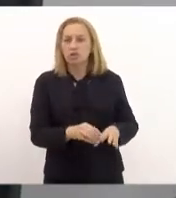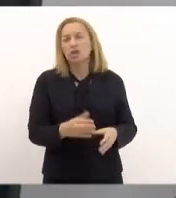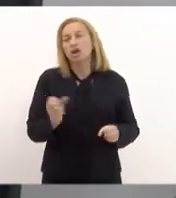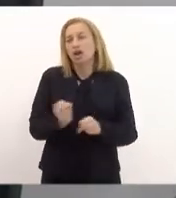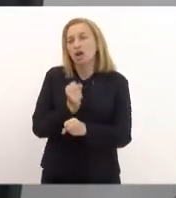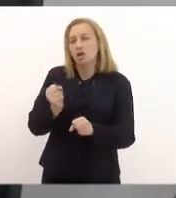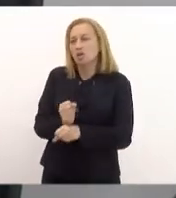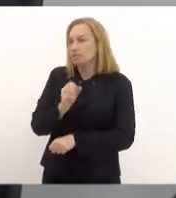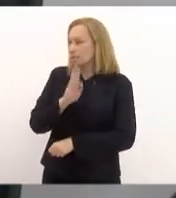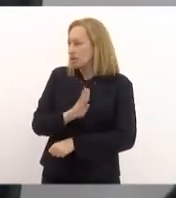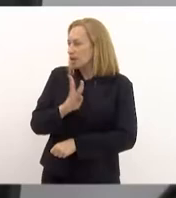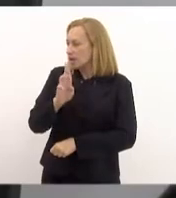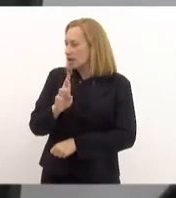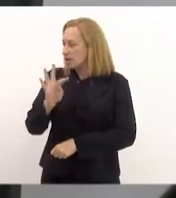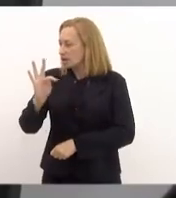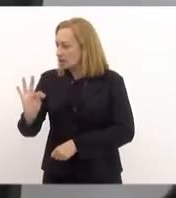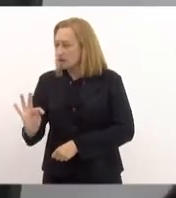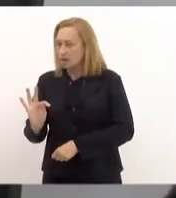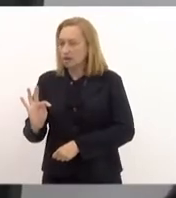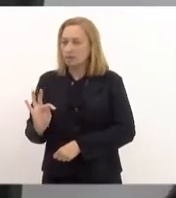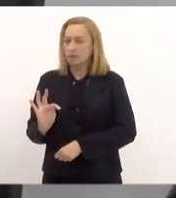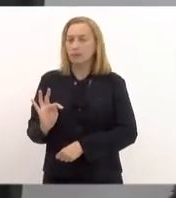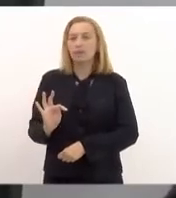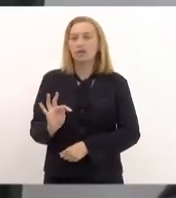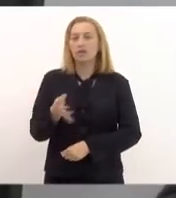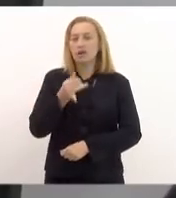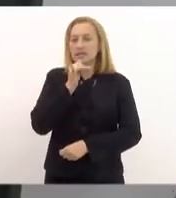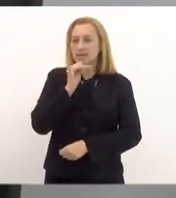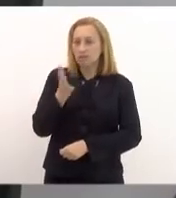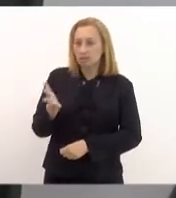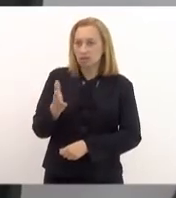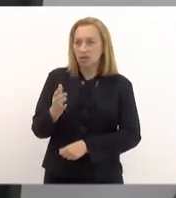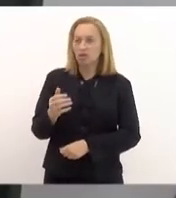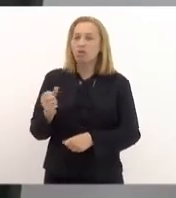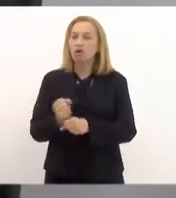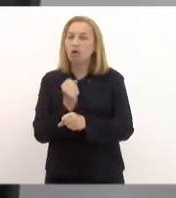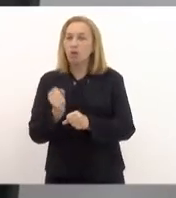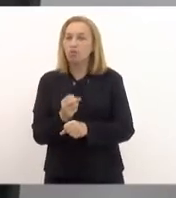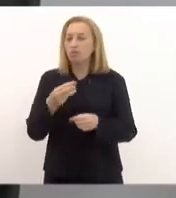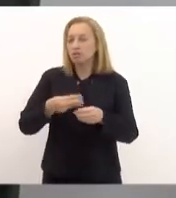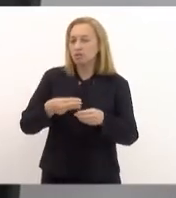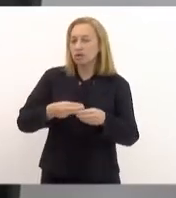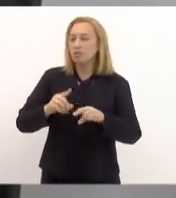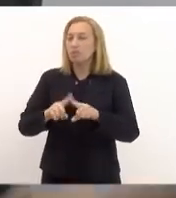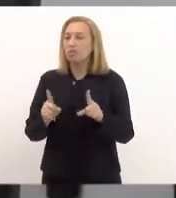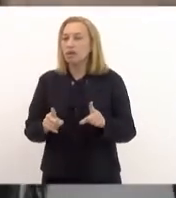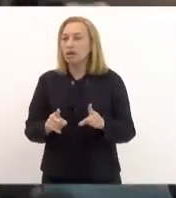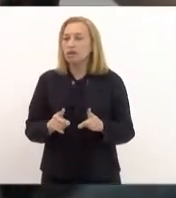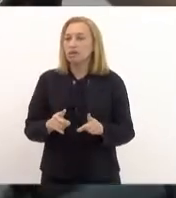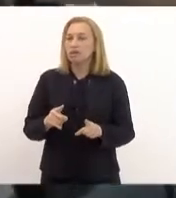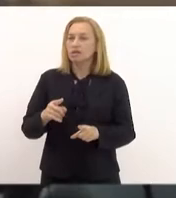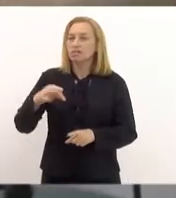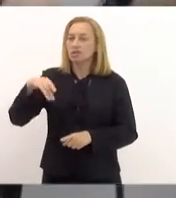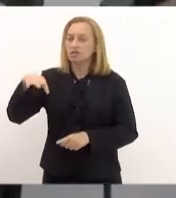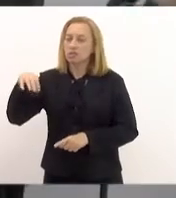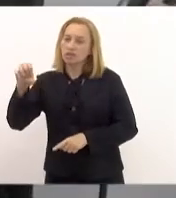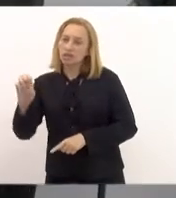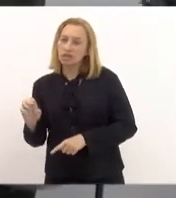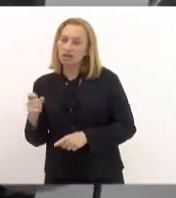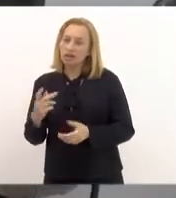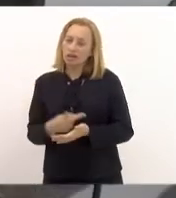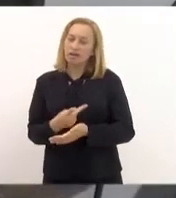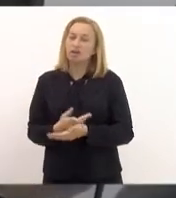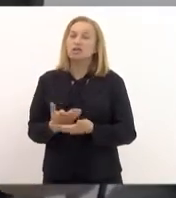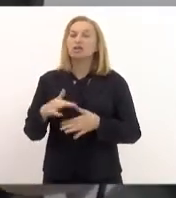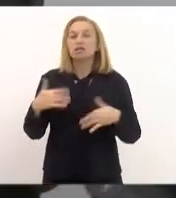BRT Transbrasil seja o principal exemplo disso, né? É tratada como uma obra municipal, mas que tem repercussão metropolitana inequívoca.